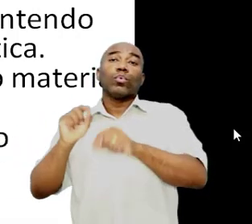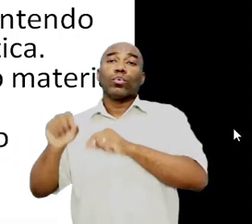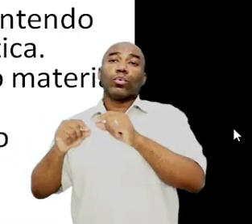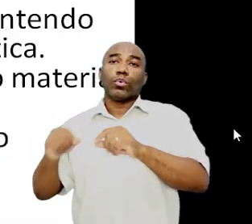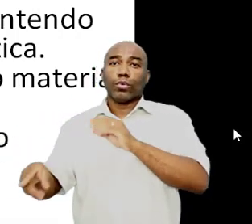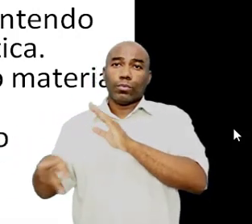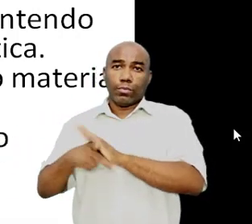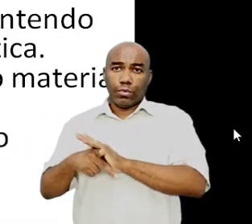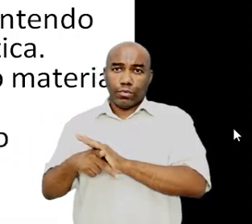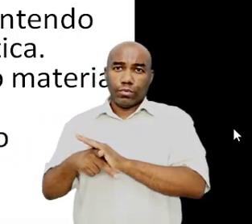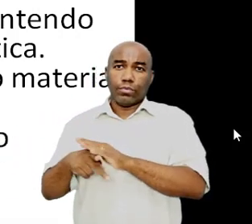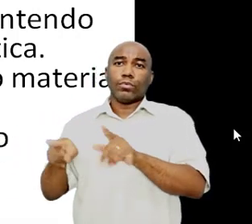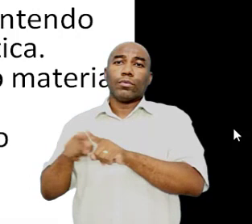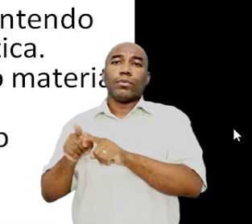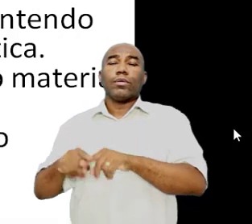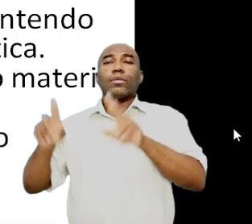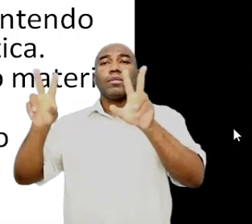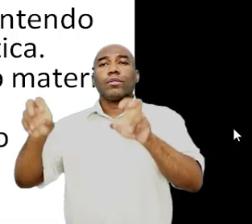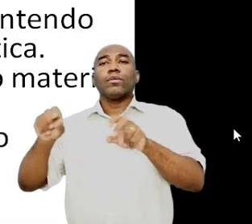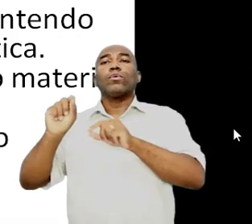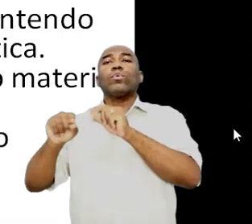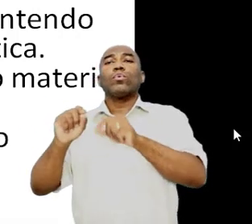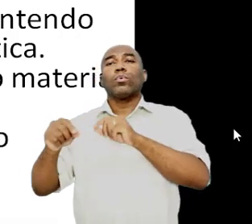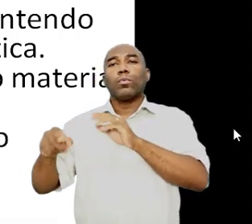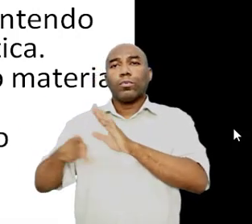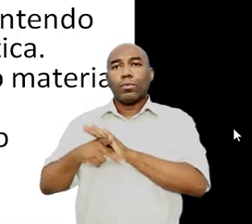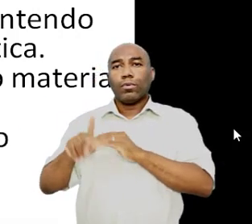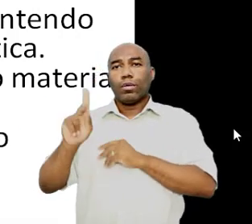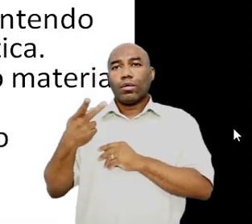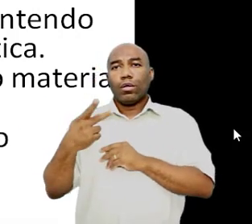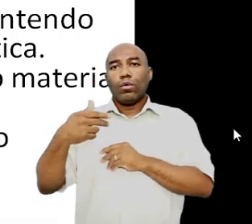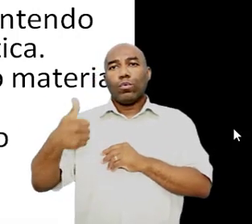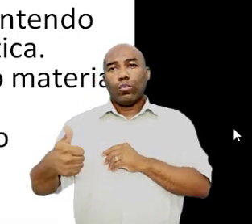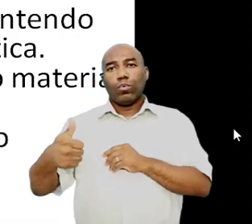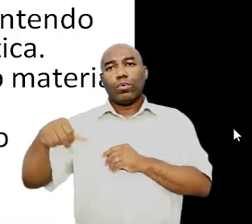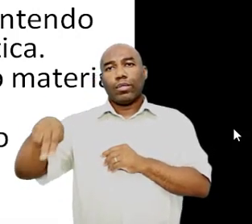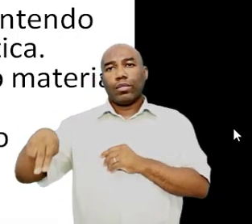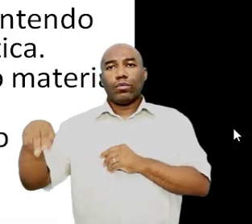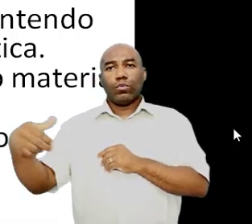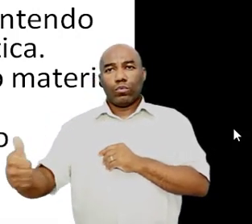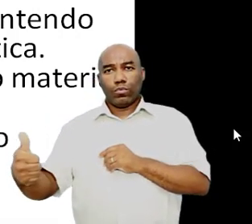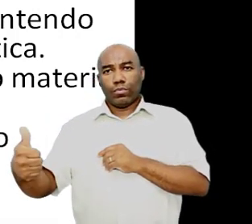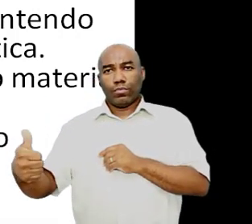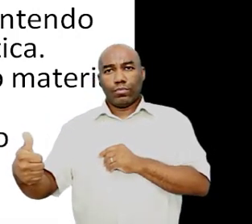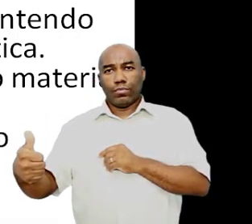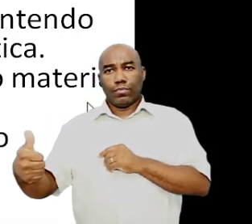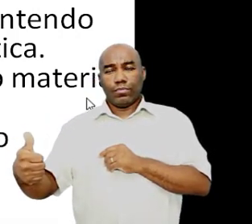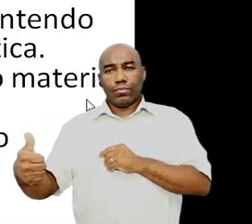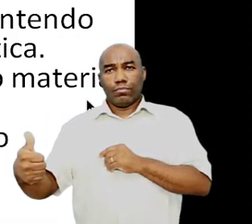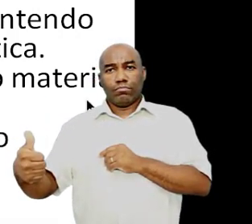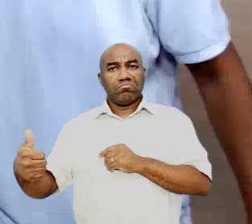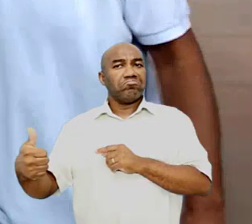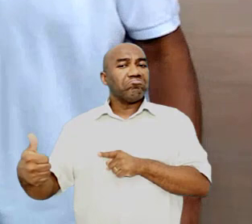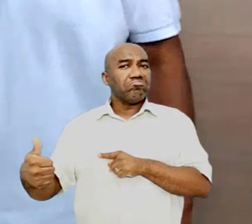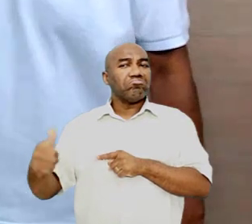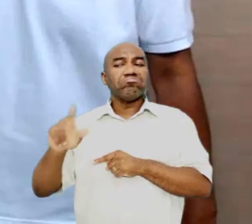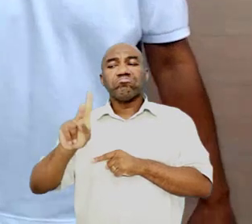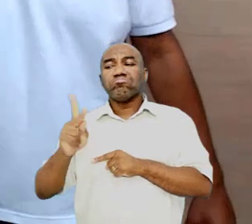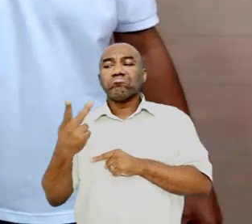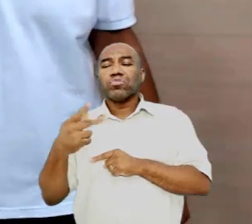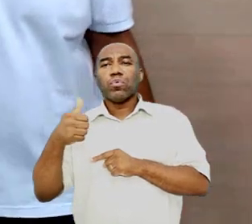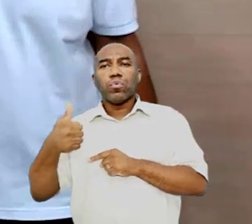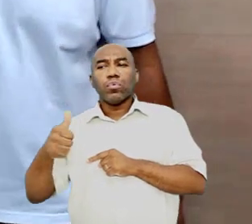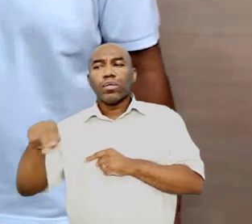causado por um subtipo identificado como H1N1. Agora, vejam só.